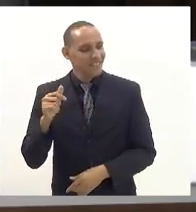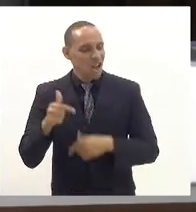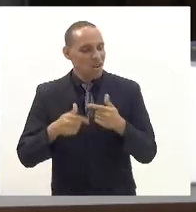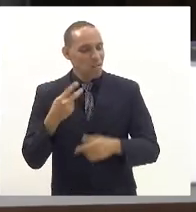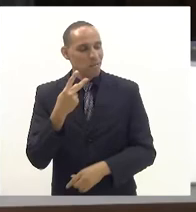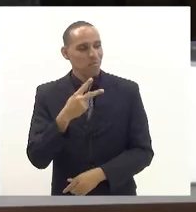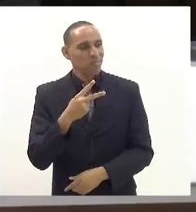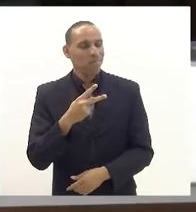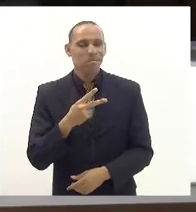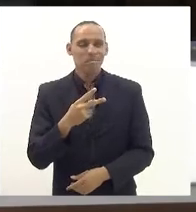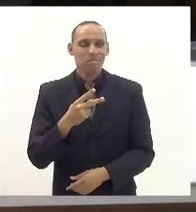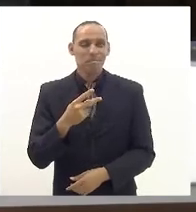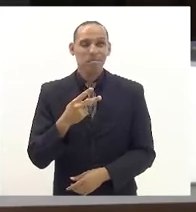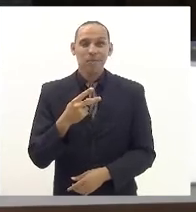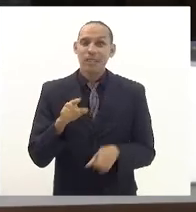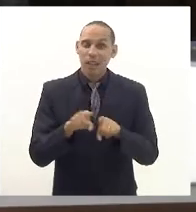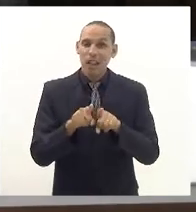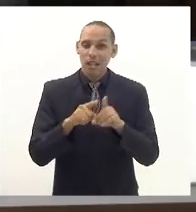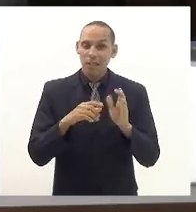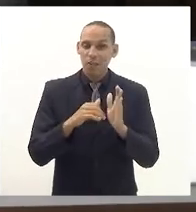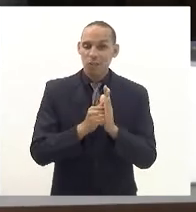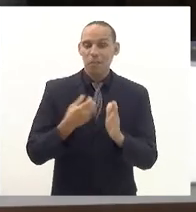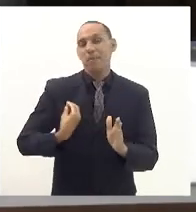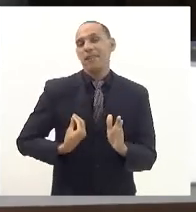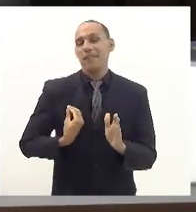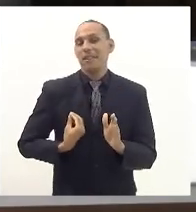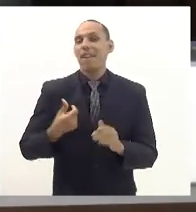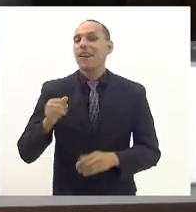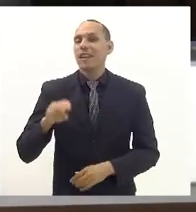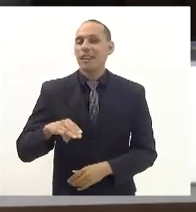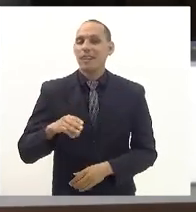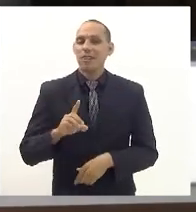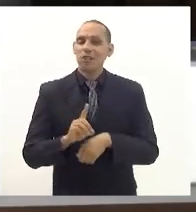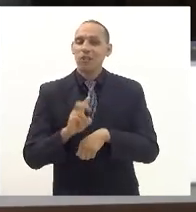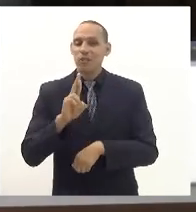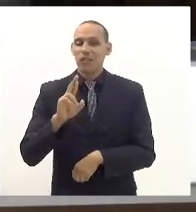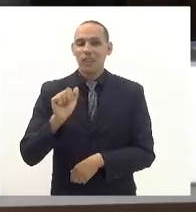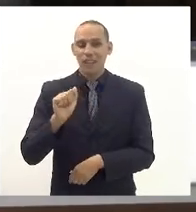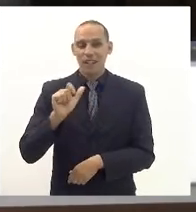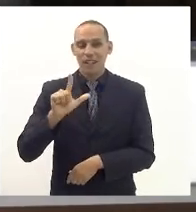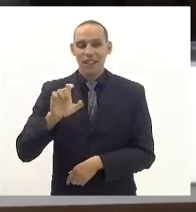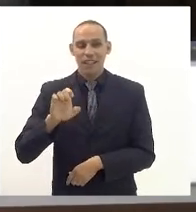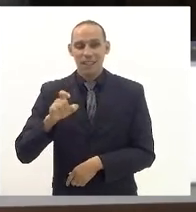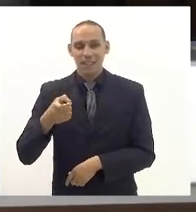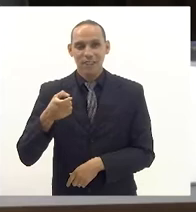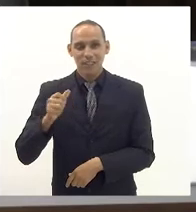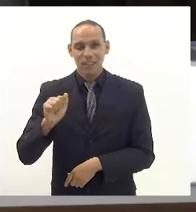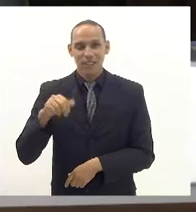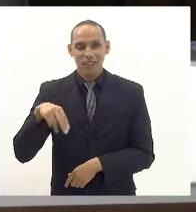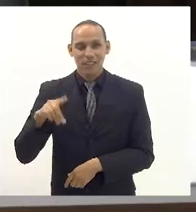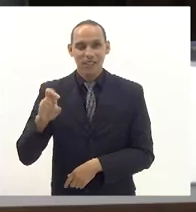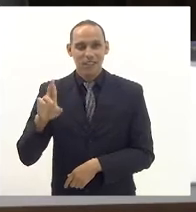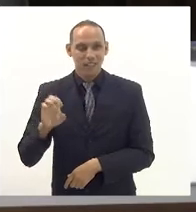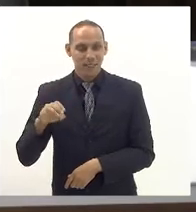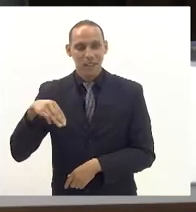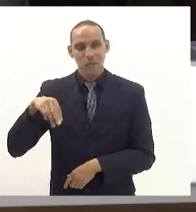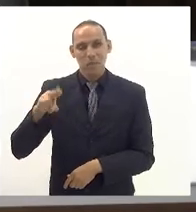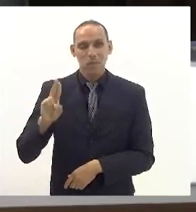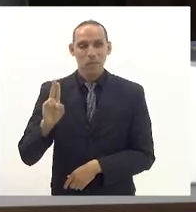eu não posso também deixar de registrar a presença do Dr Alexandre Murilo graça e